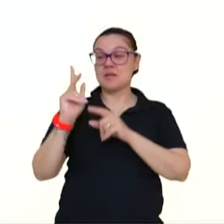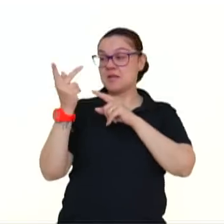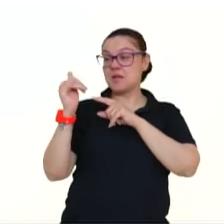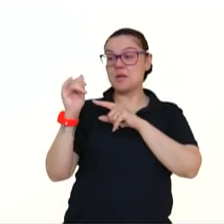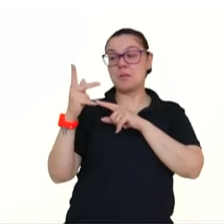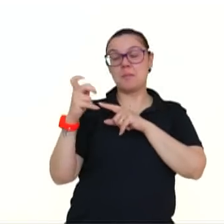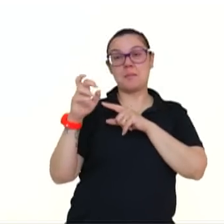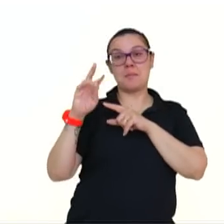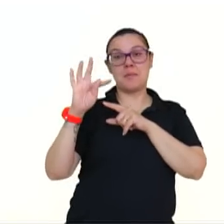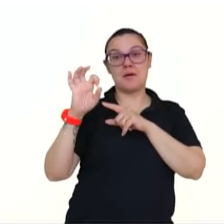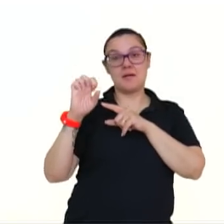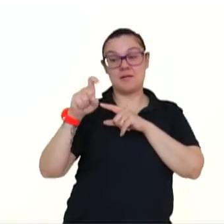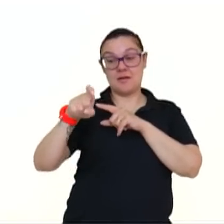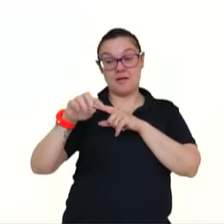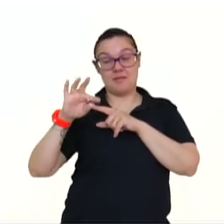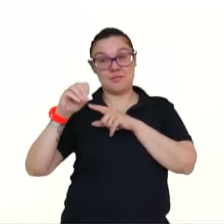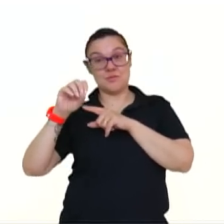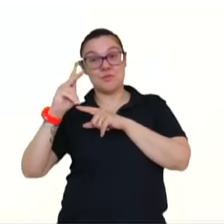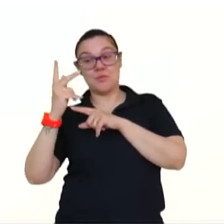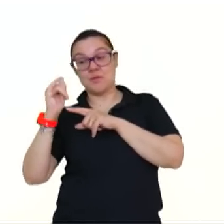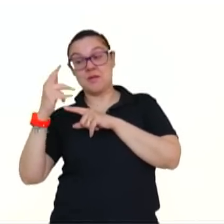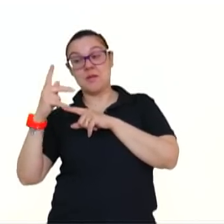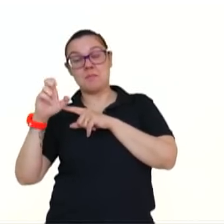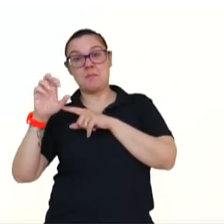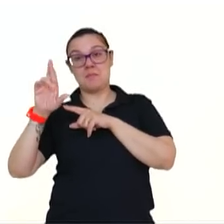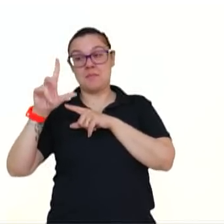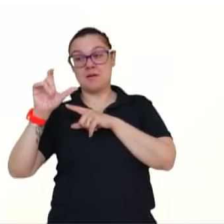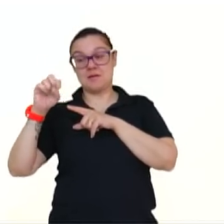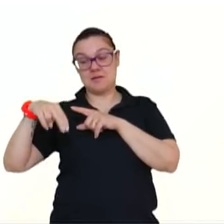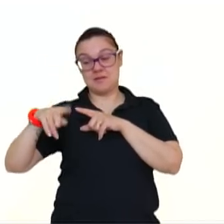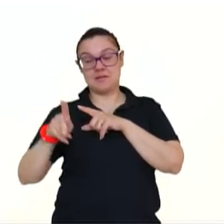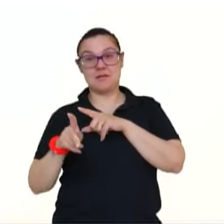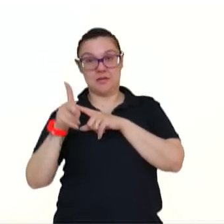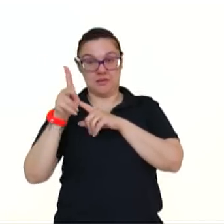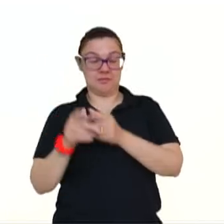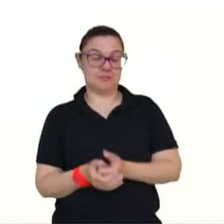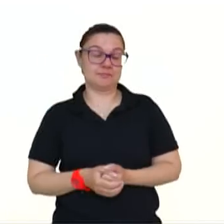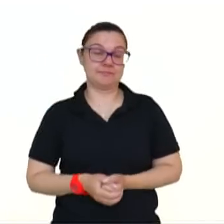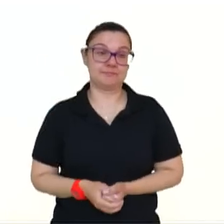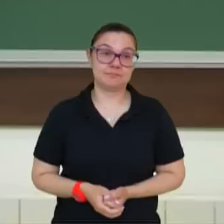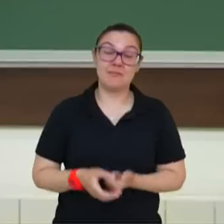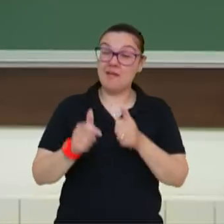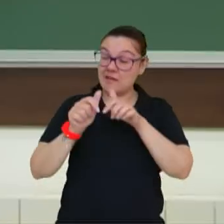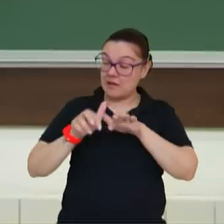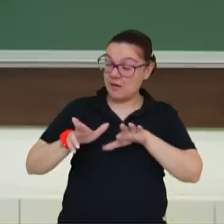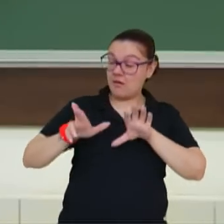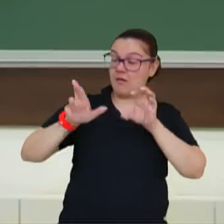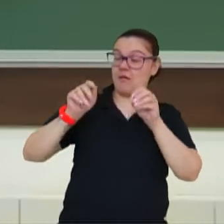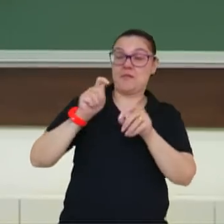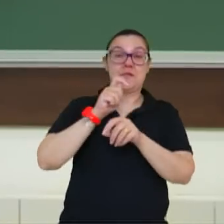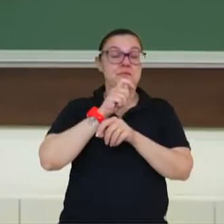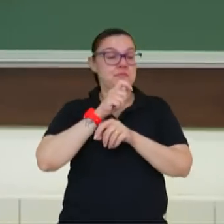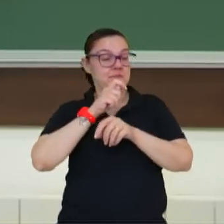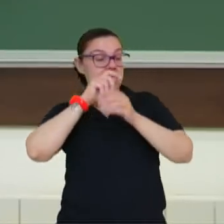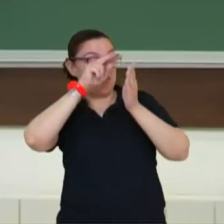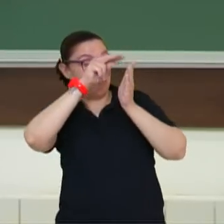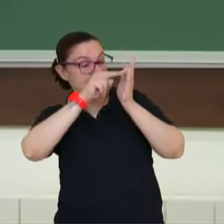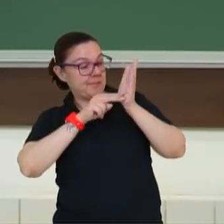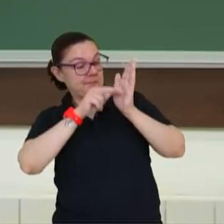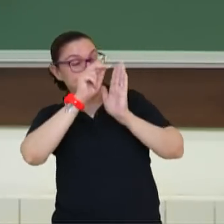hipertexto e hiperlink. É claro que na aula de hoje nós não vamos ler um artigo de divulgação